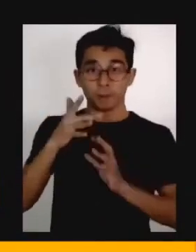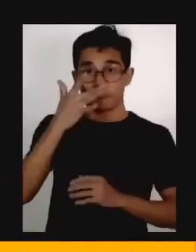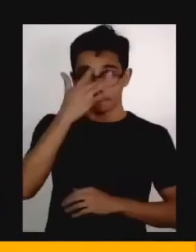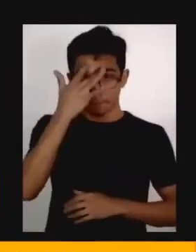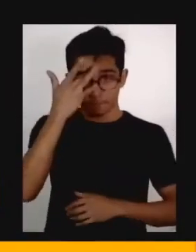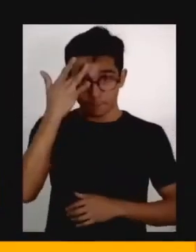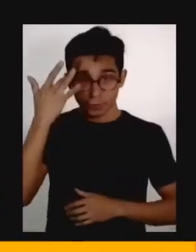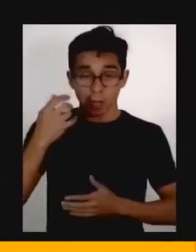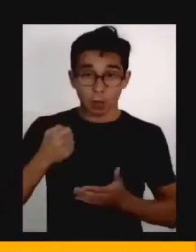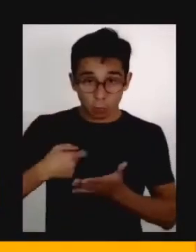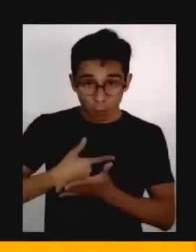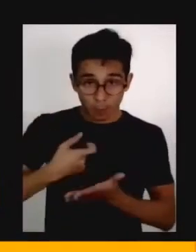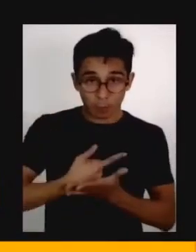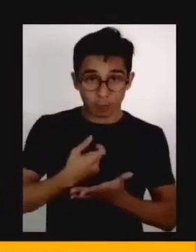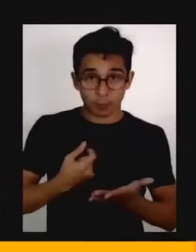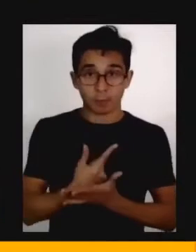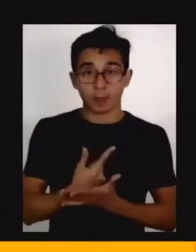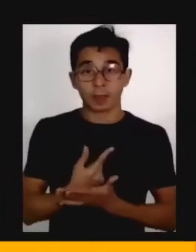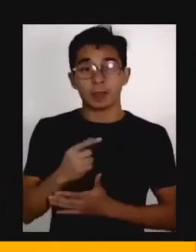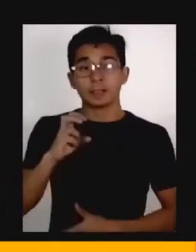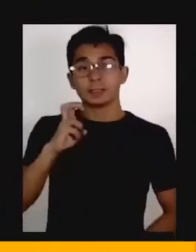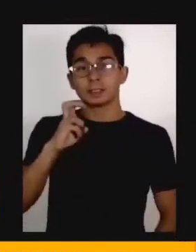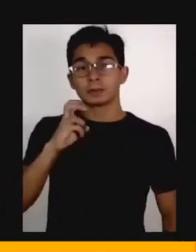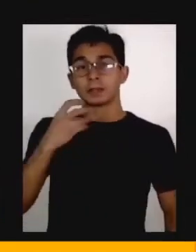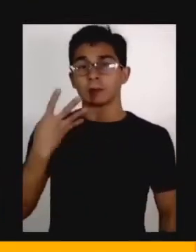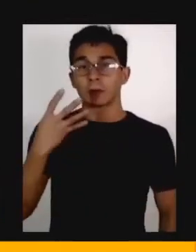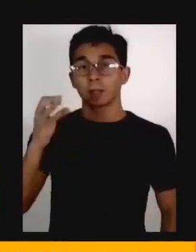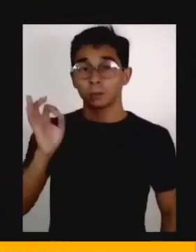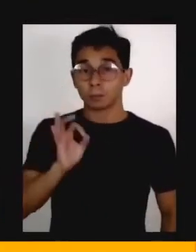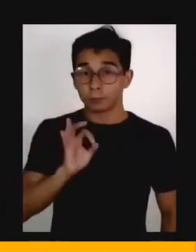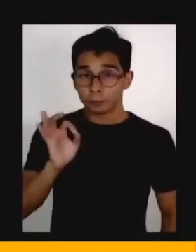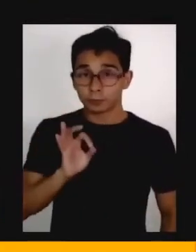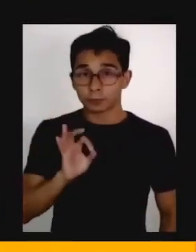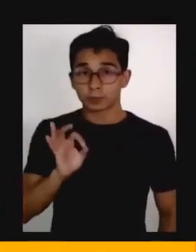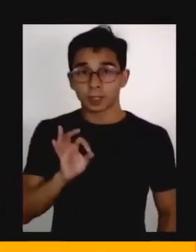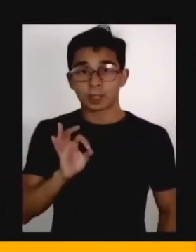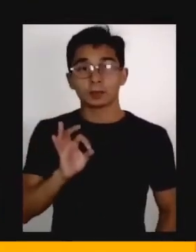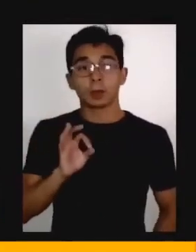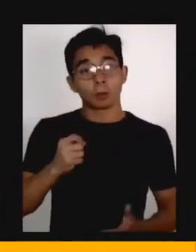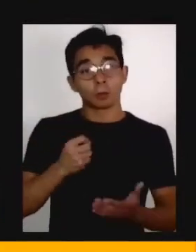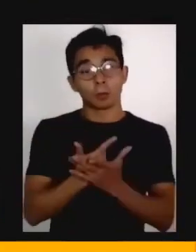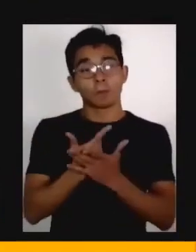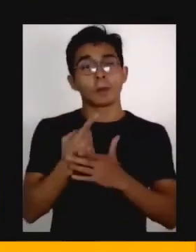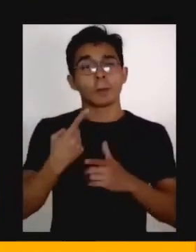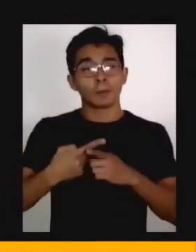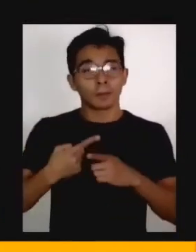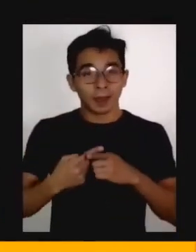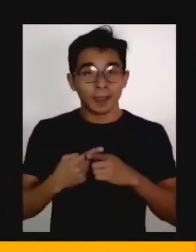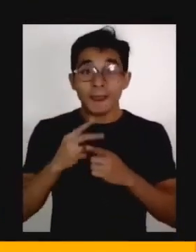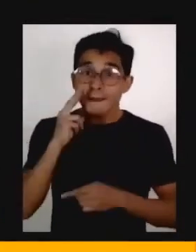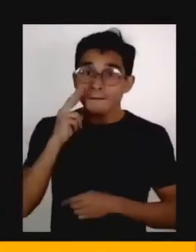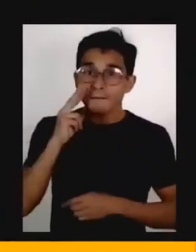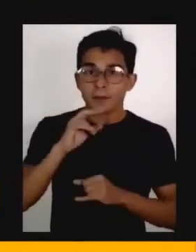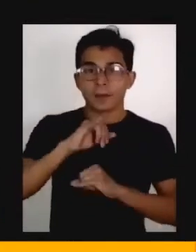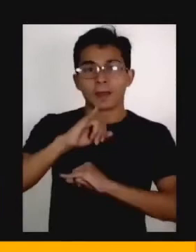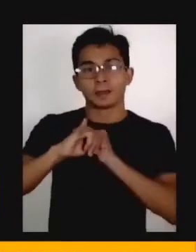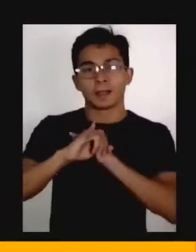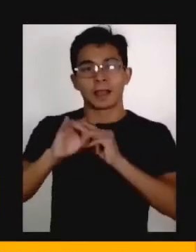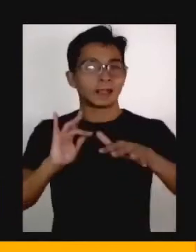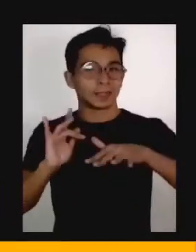54 foram impactados por redes sociais, ou seja, eles estão consumindo essa informação por meio dos canais das redes sociais.